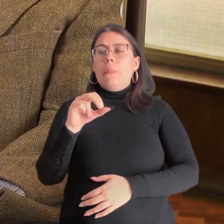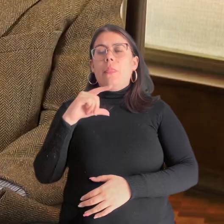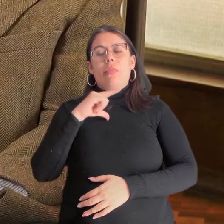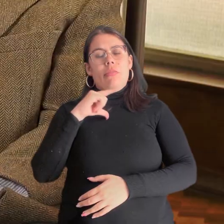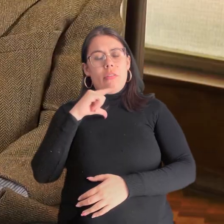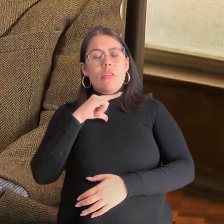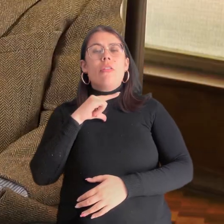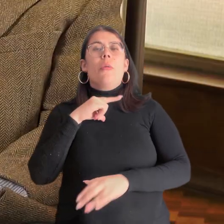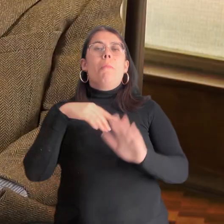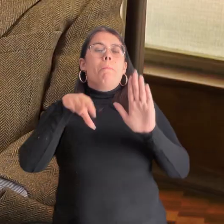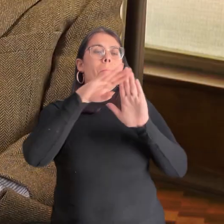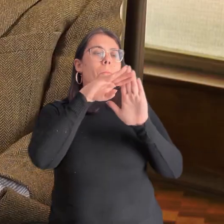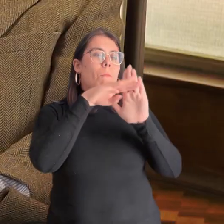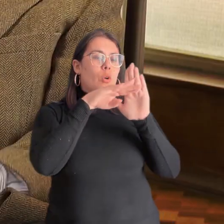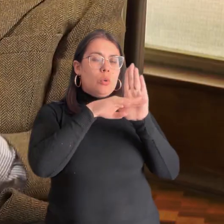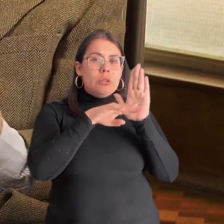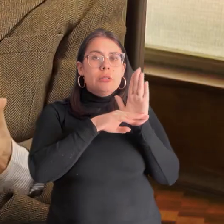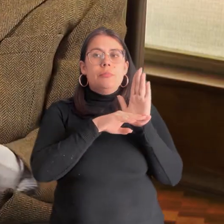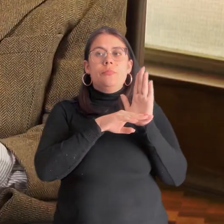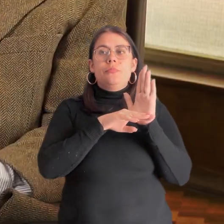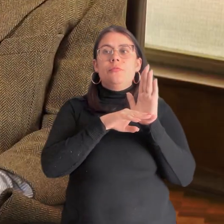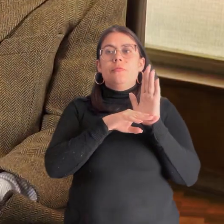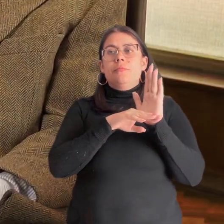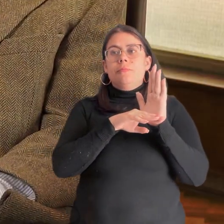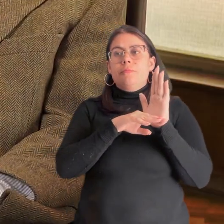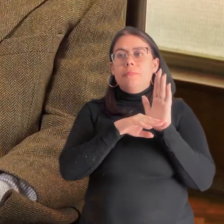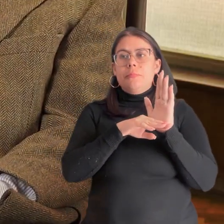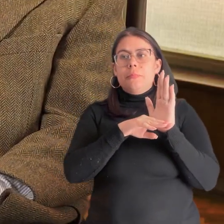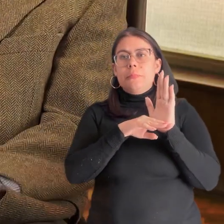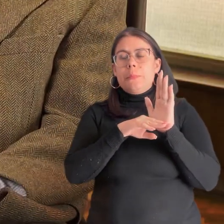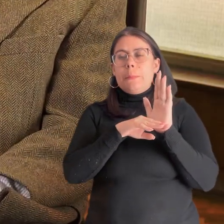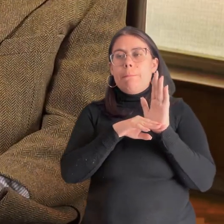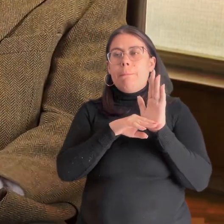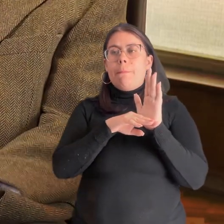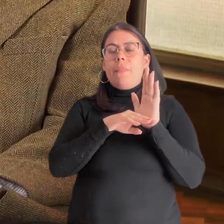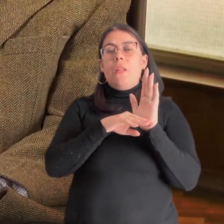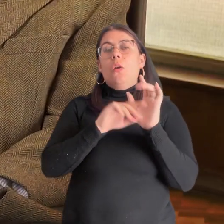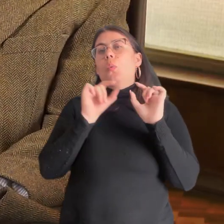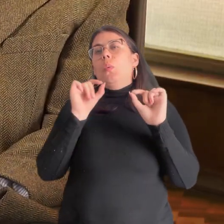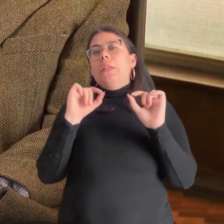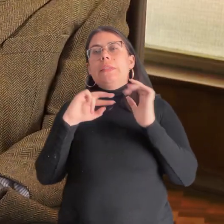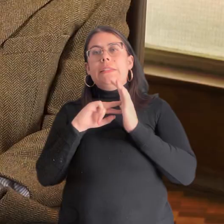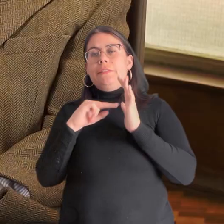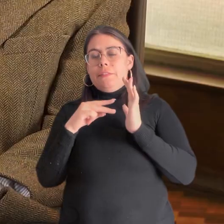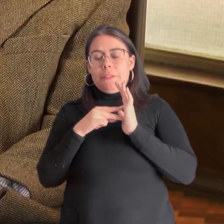programa que era, grosso modo, o seguinte: